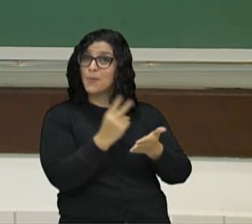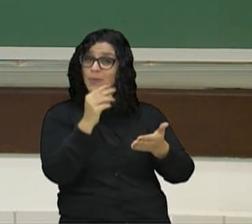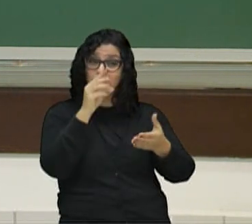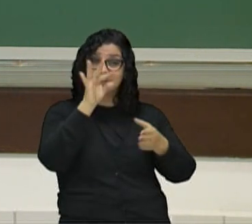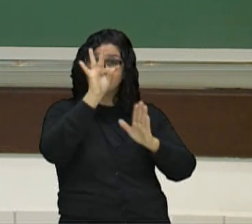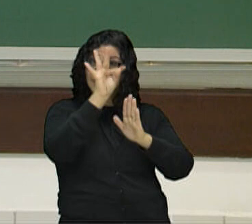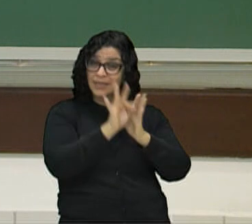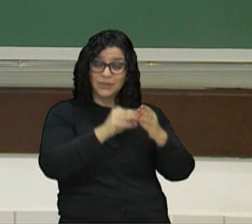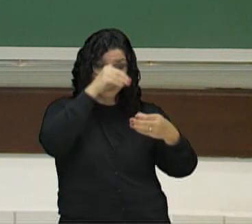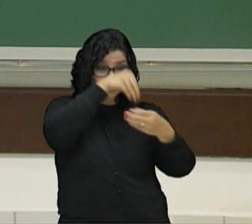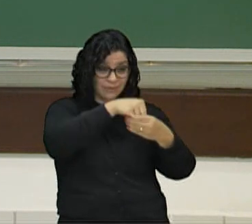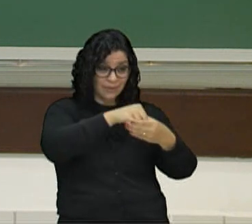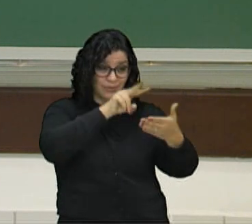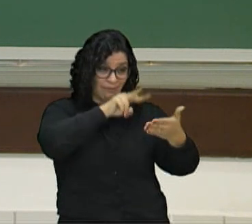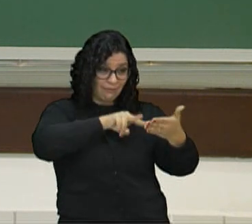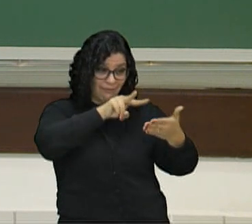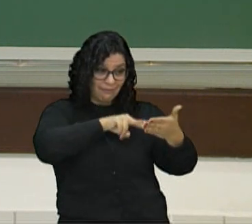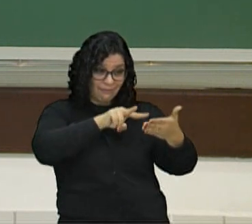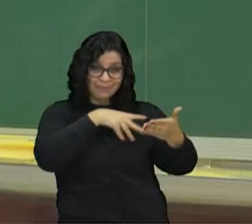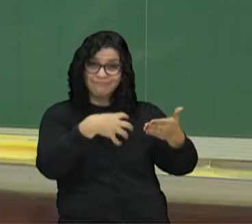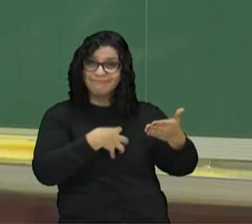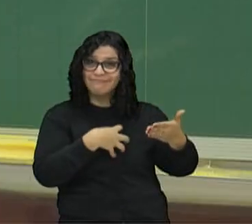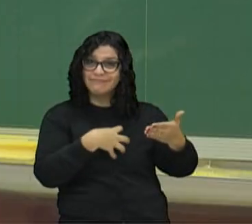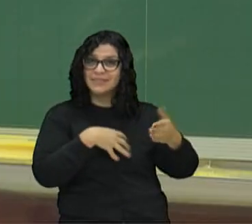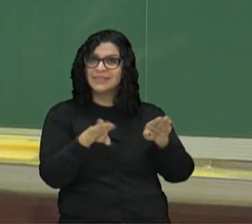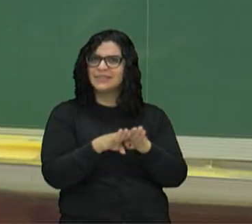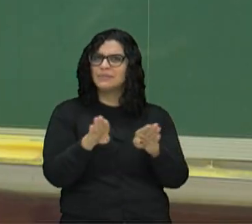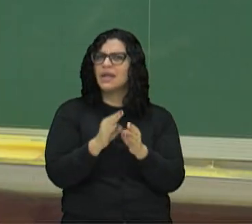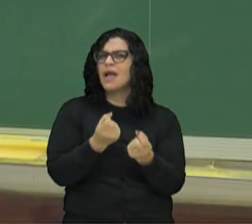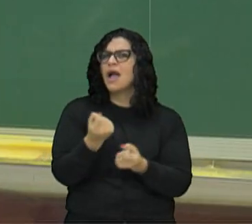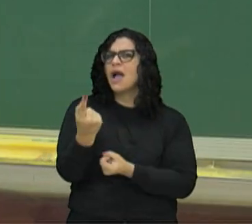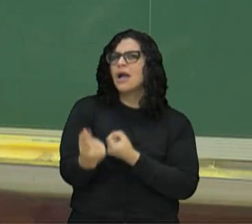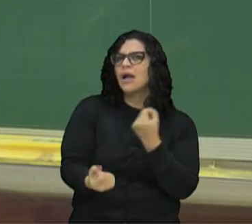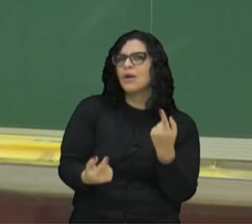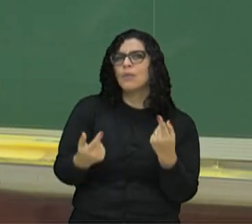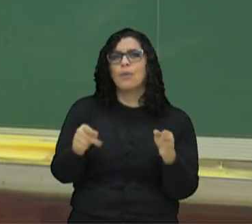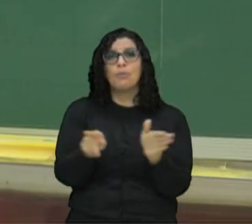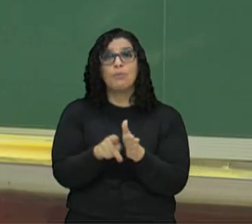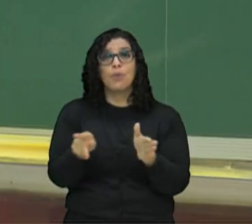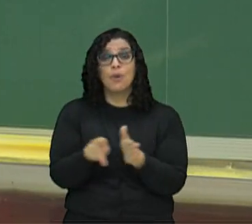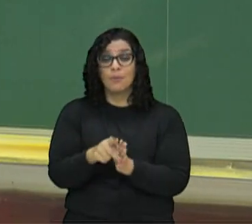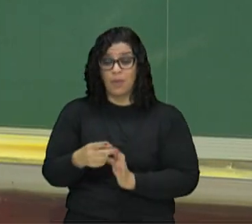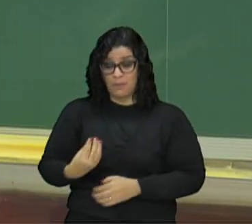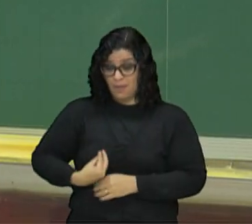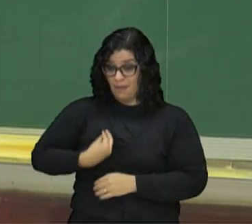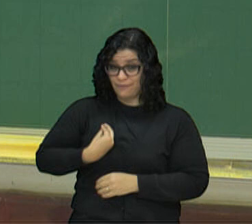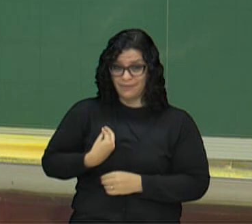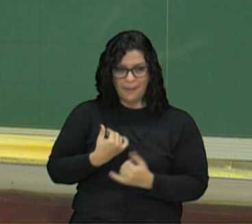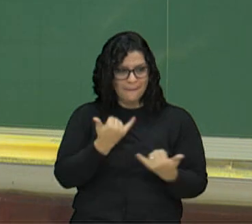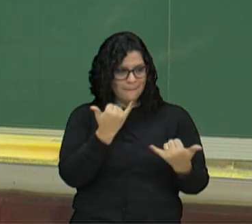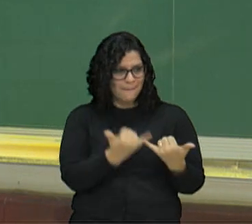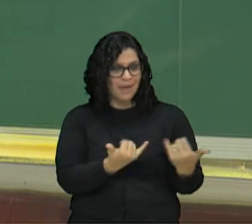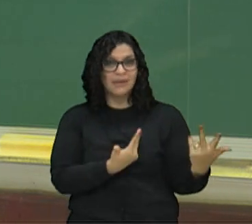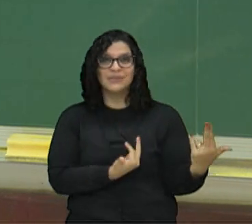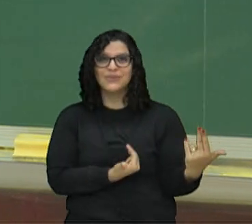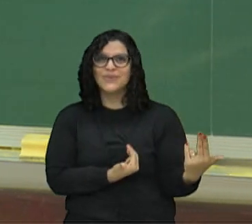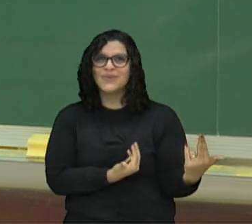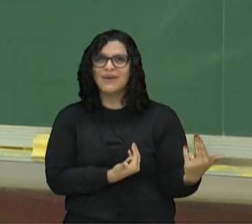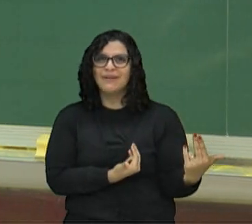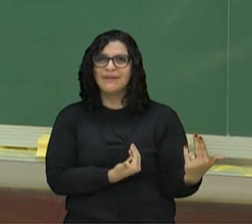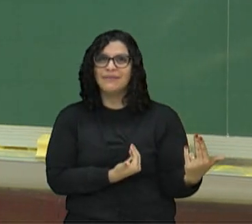coisa dos clássicos, com algo que é da sua realidade.